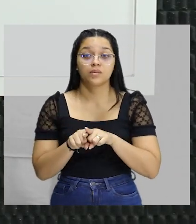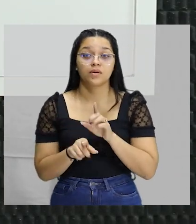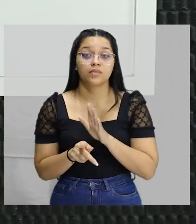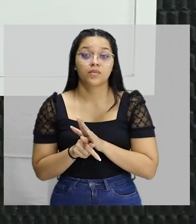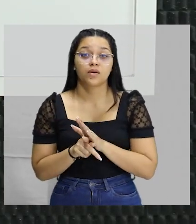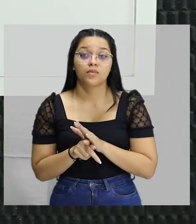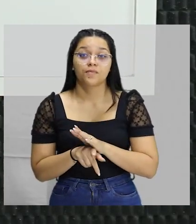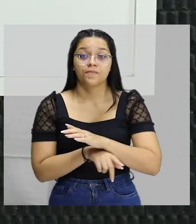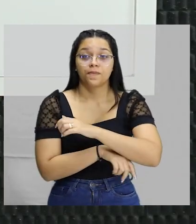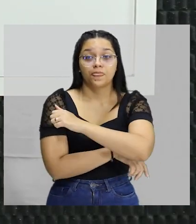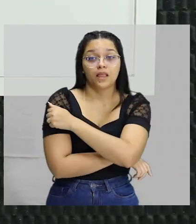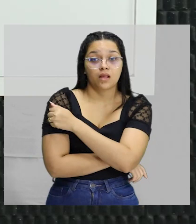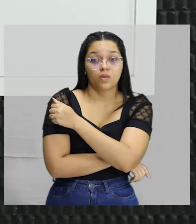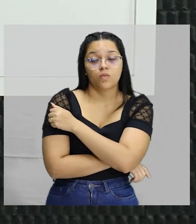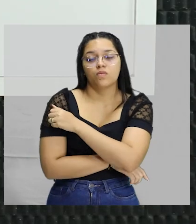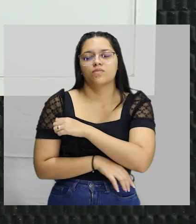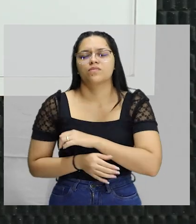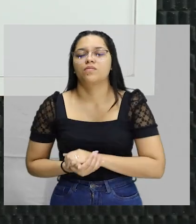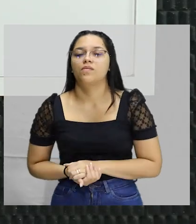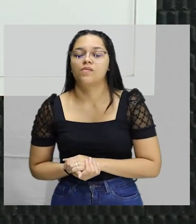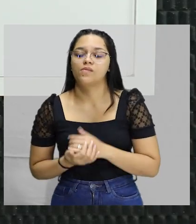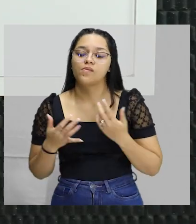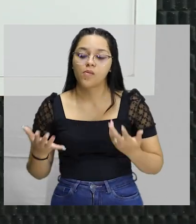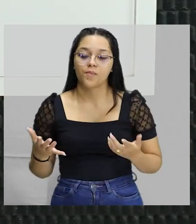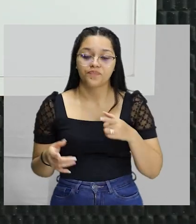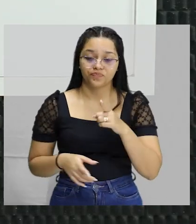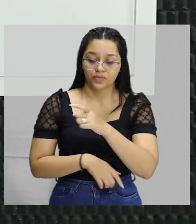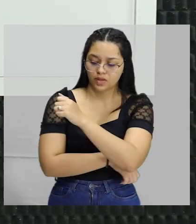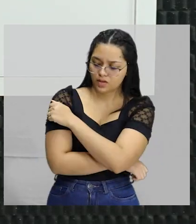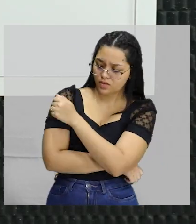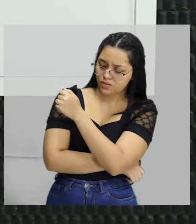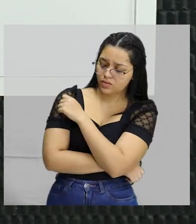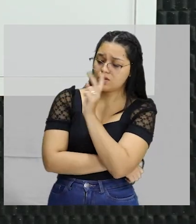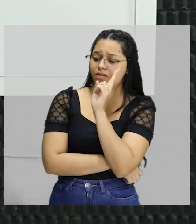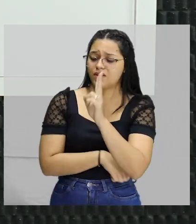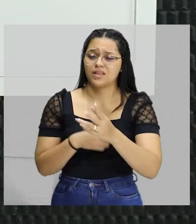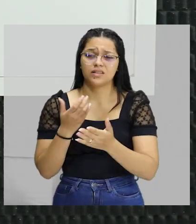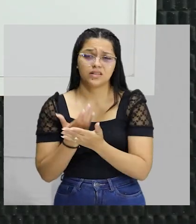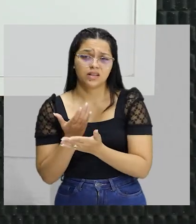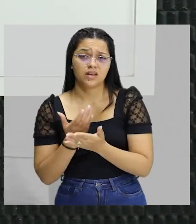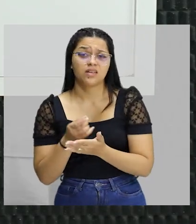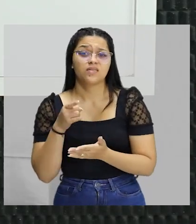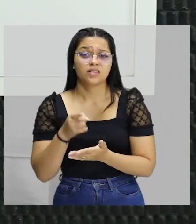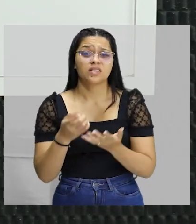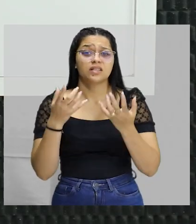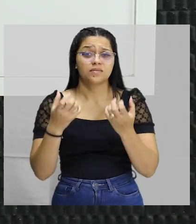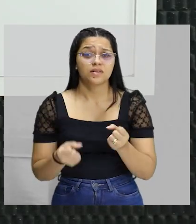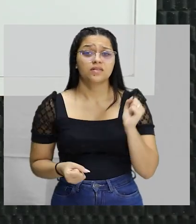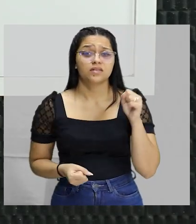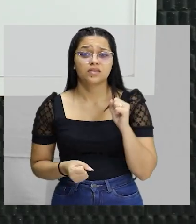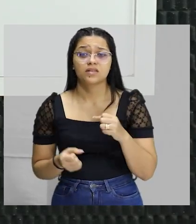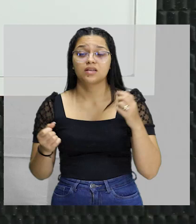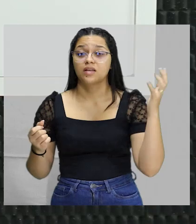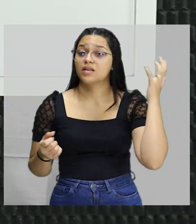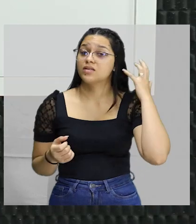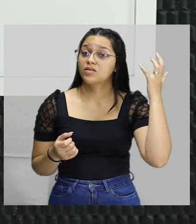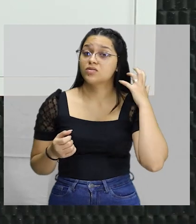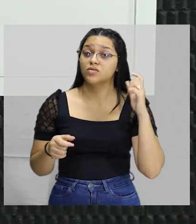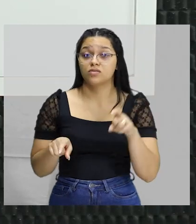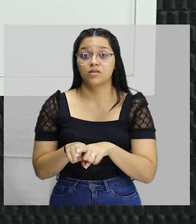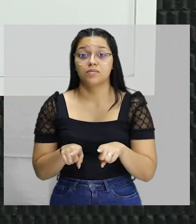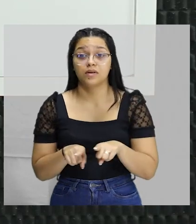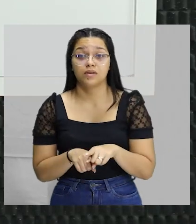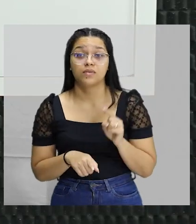nossos alunos, certo? Então você, aluno que está assistindo essa aula, você está recebendo esse som, e isso para